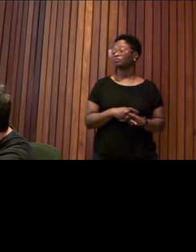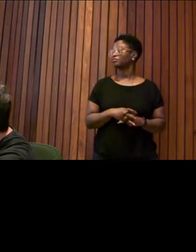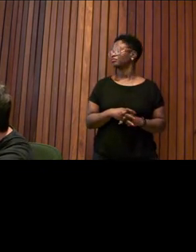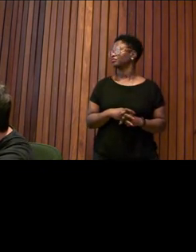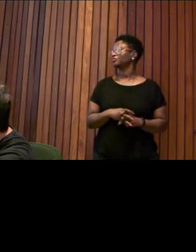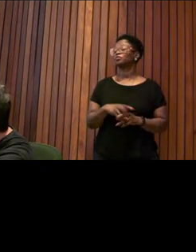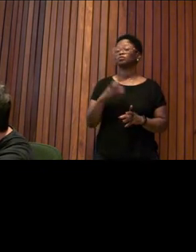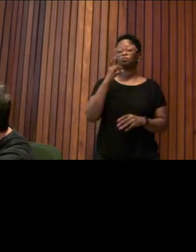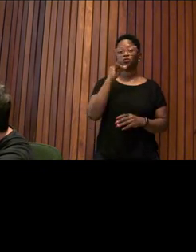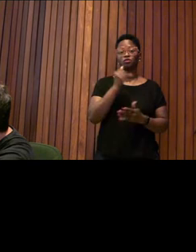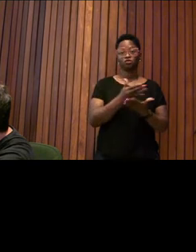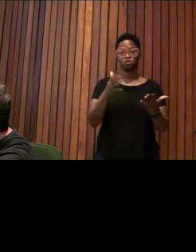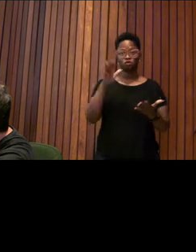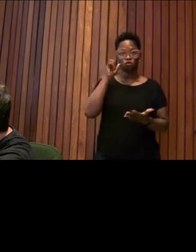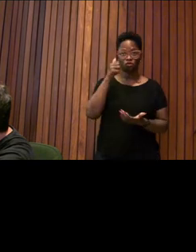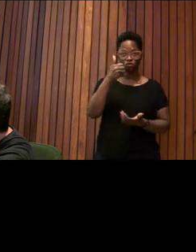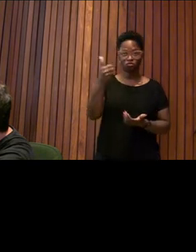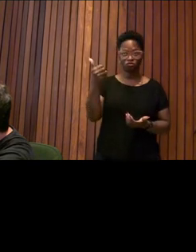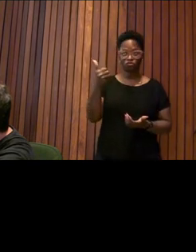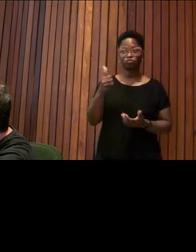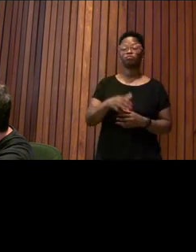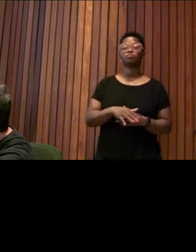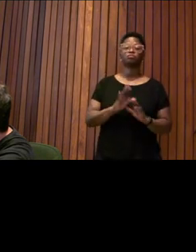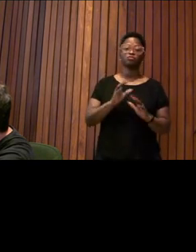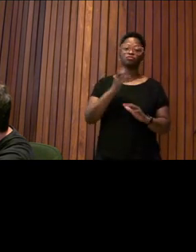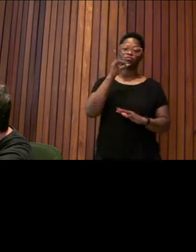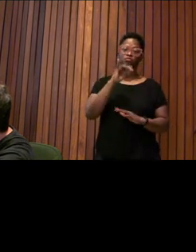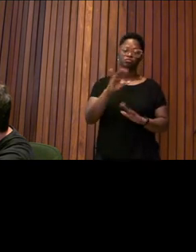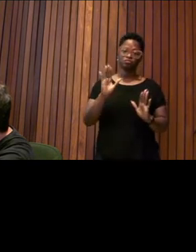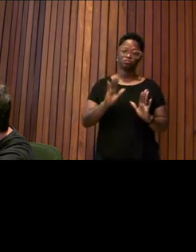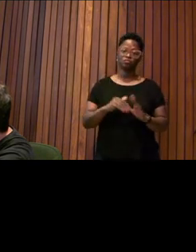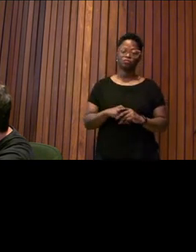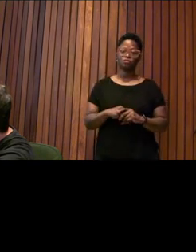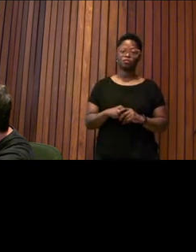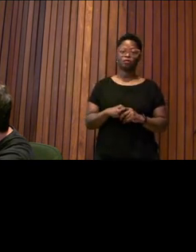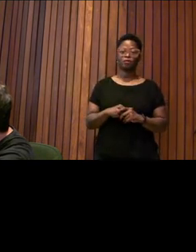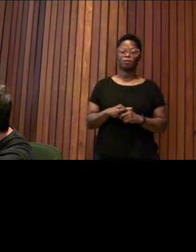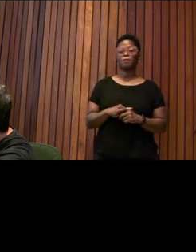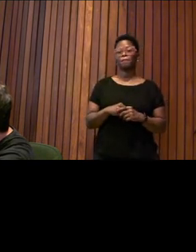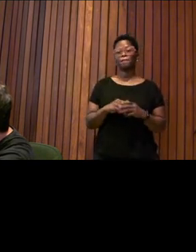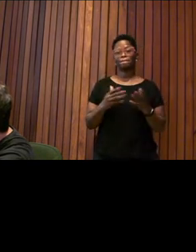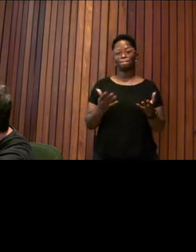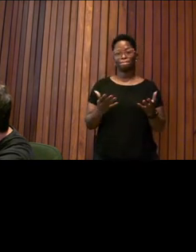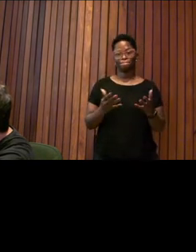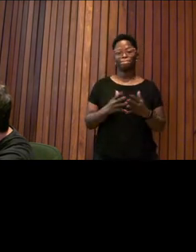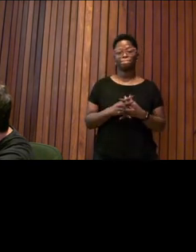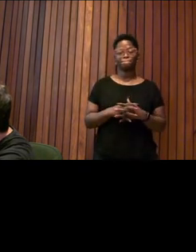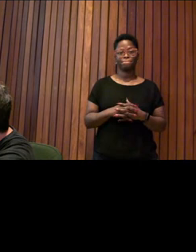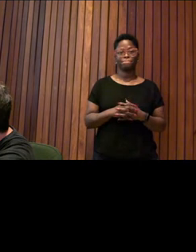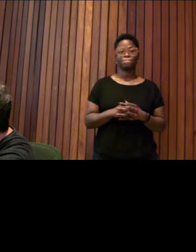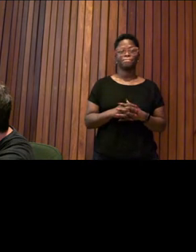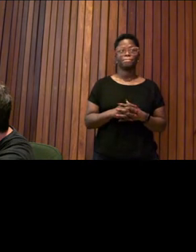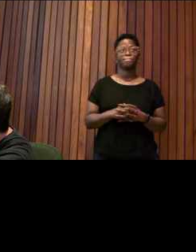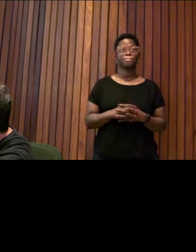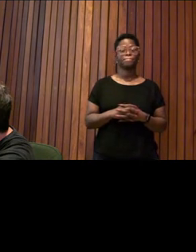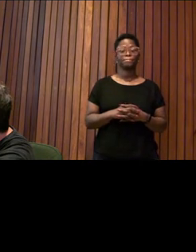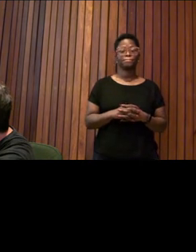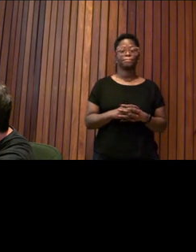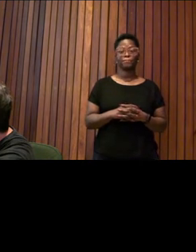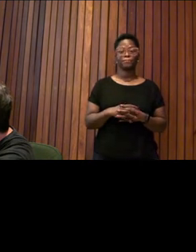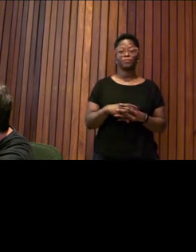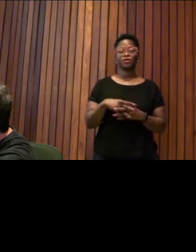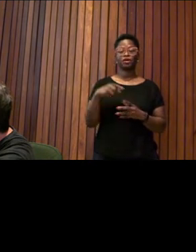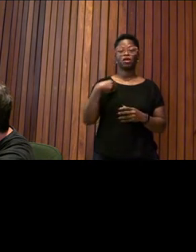Bom dia, todos ouvem? Com a voz meio ruim. Bom, realmente foi... Eu tinha